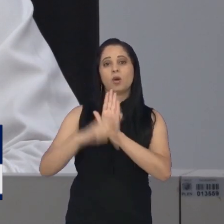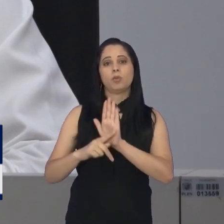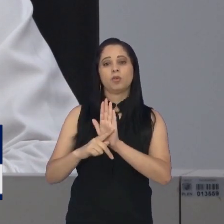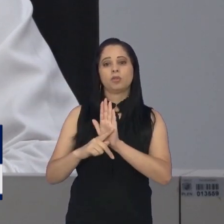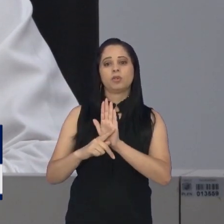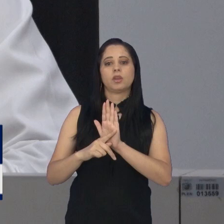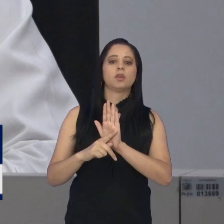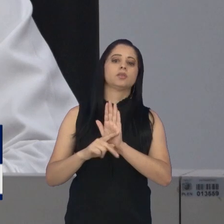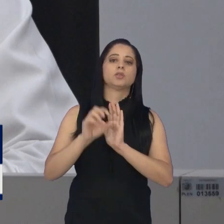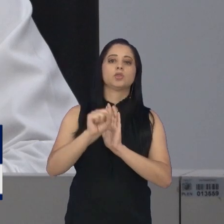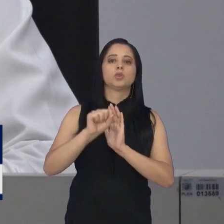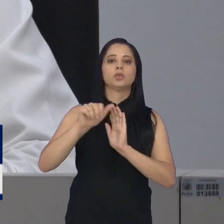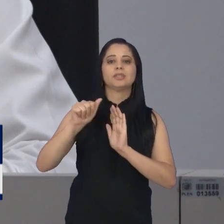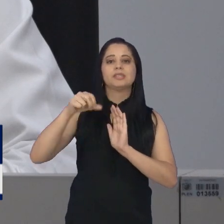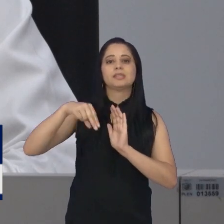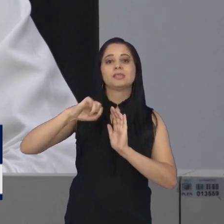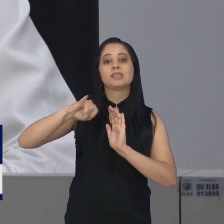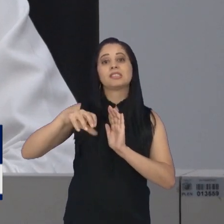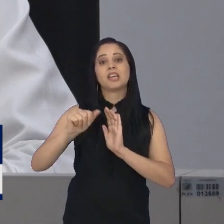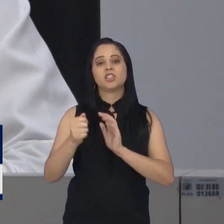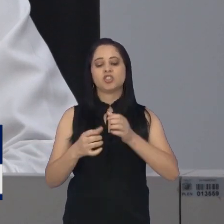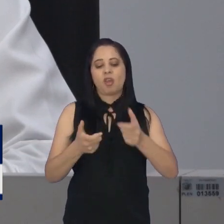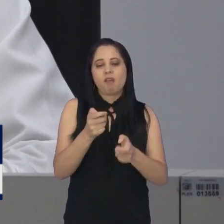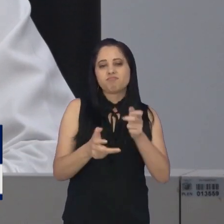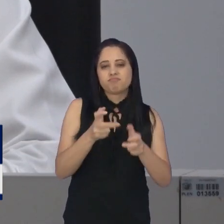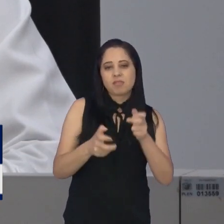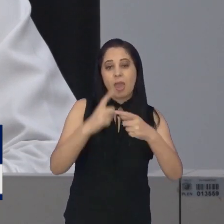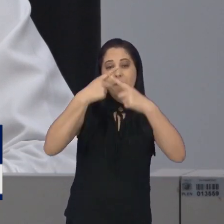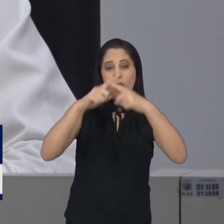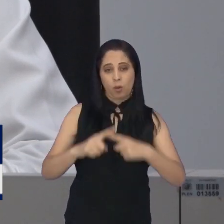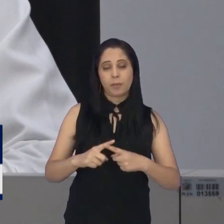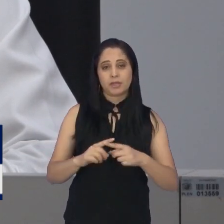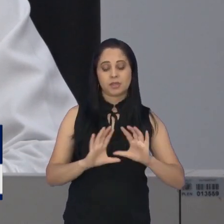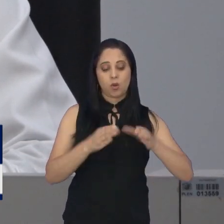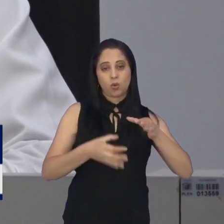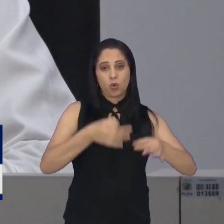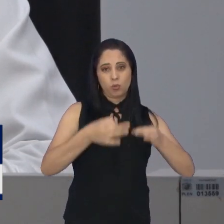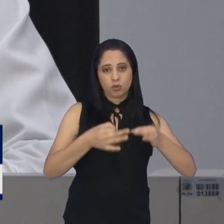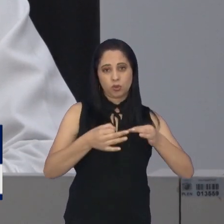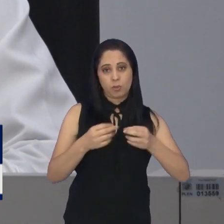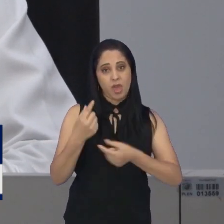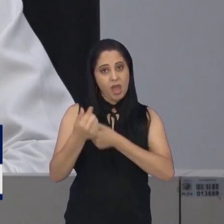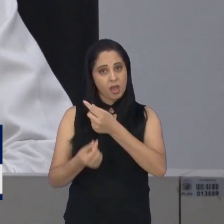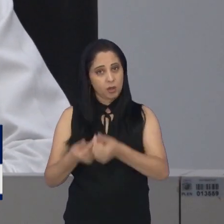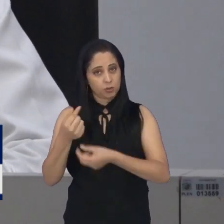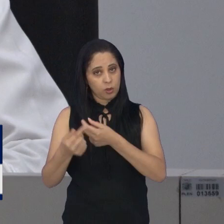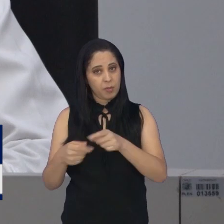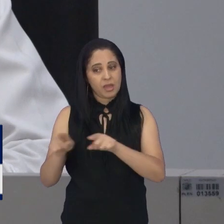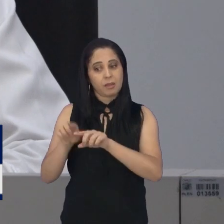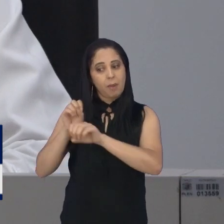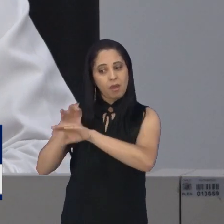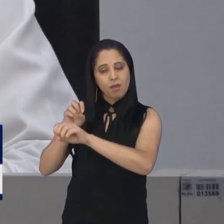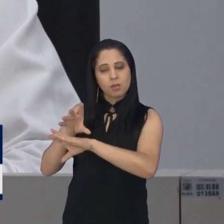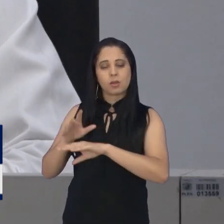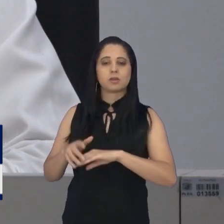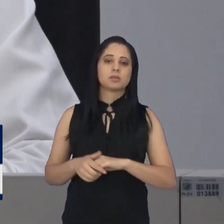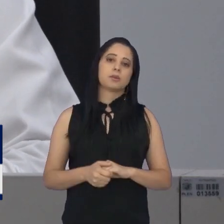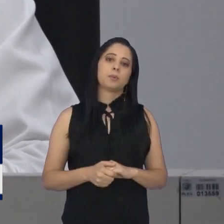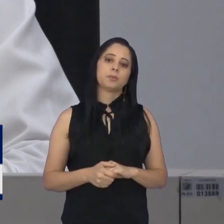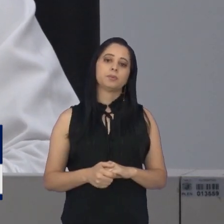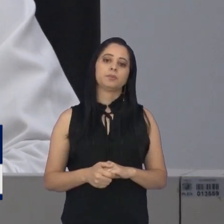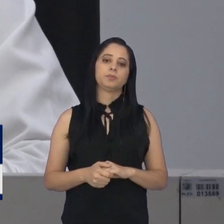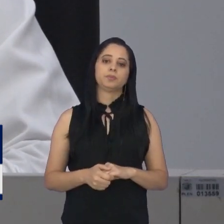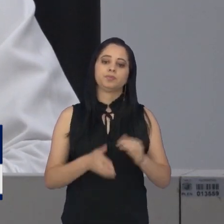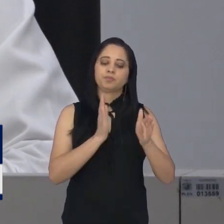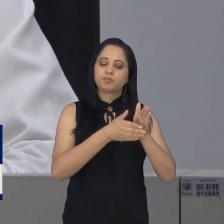Games em São José dos Campos. Comissões Justiça, Economia e Educação.